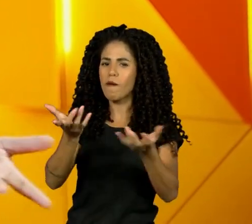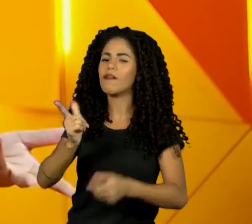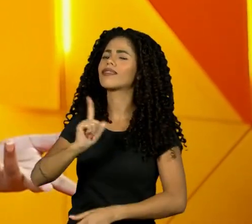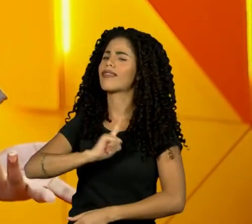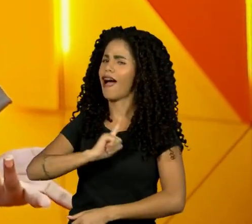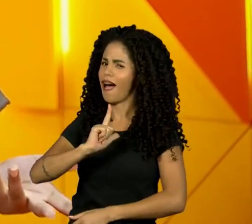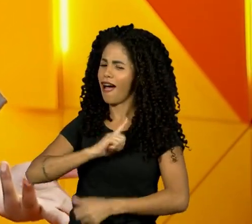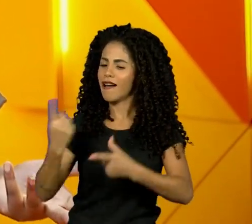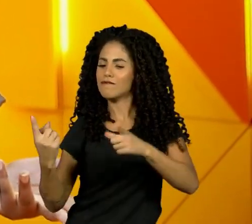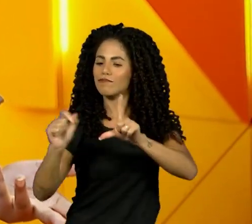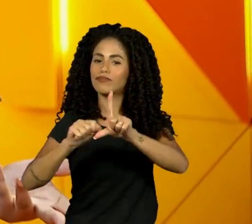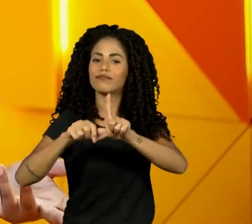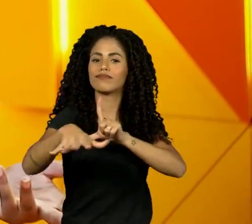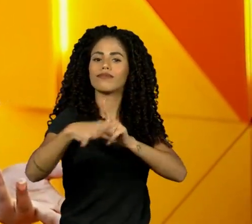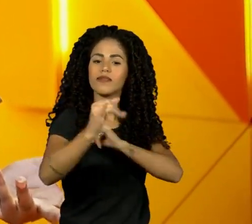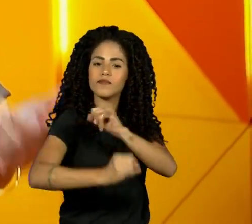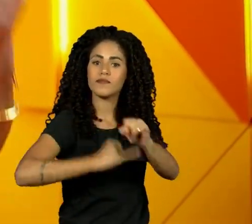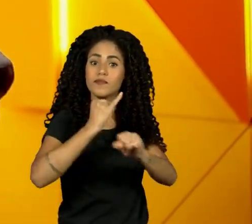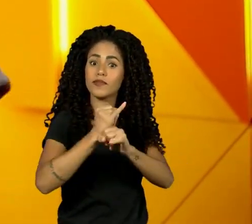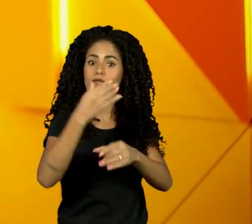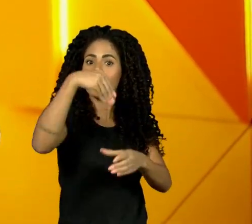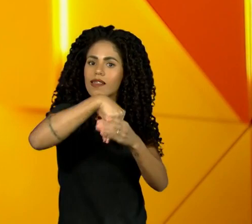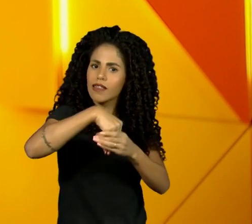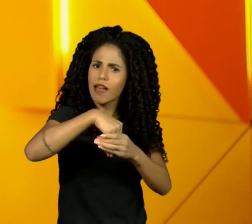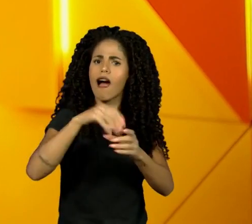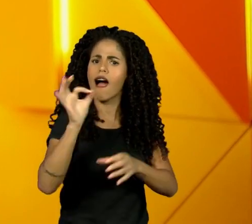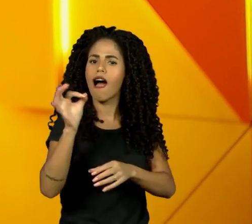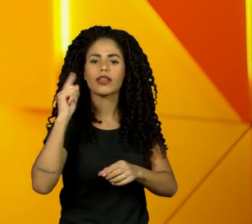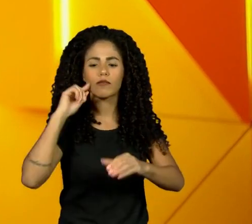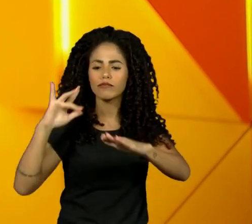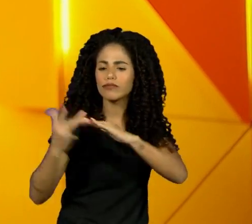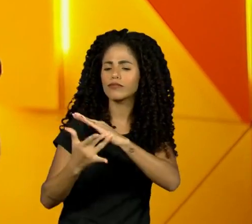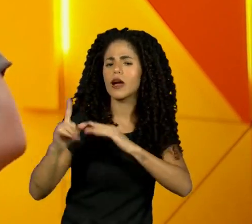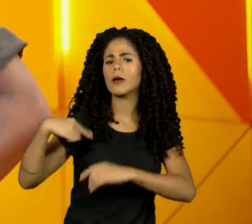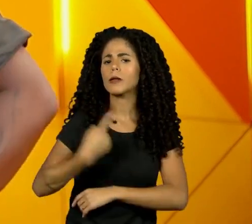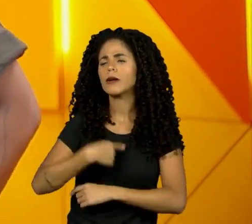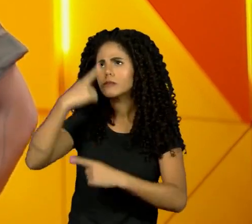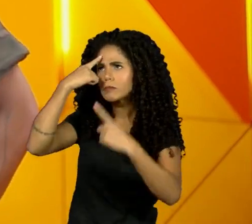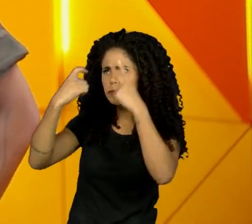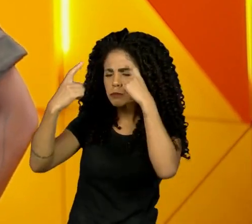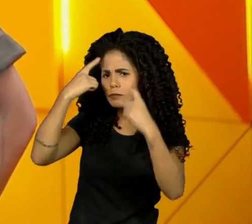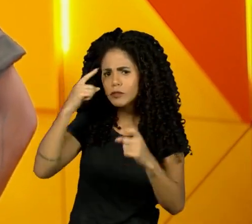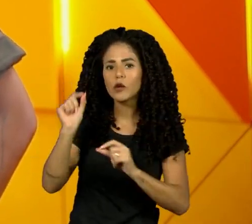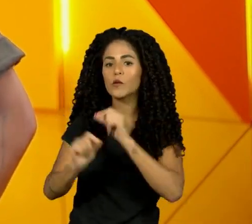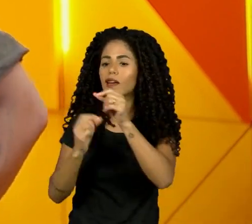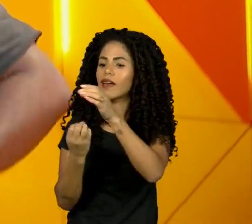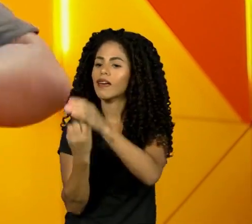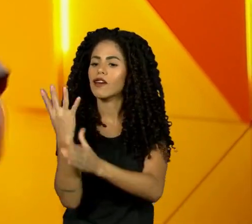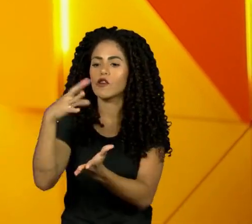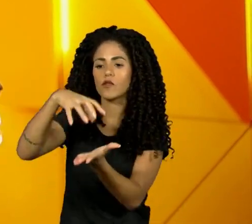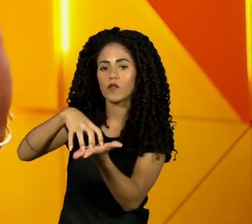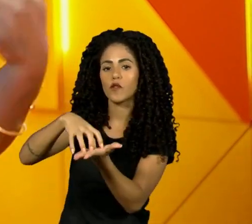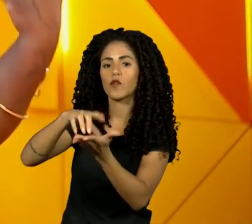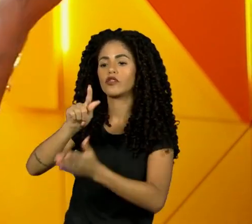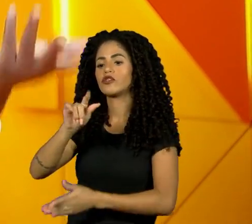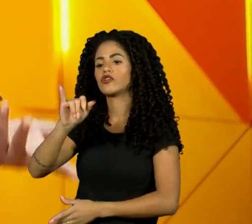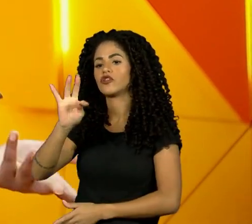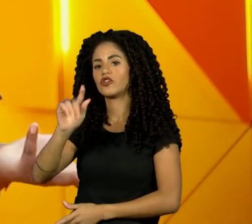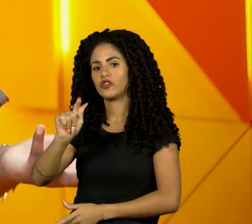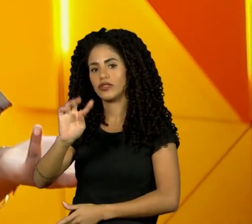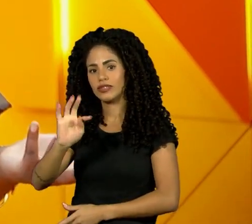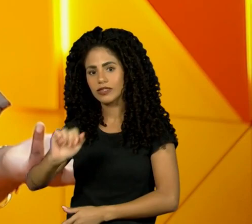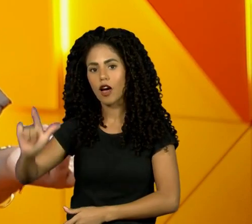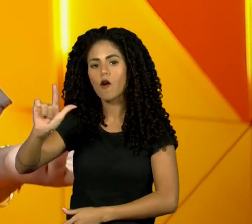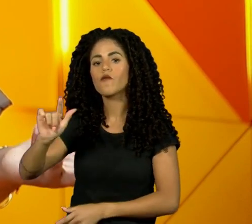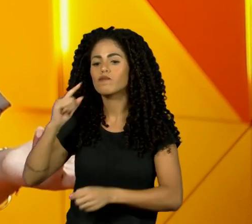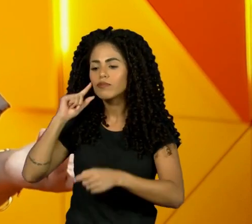de engajamento nas redes sociais, gente. E foi pensando nisso que nasceu a Digital Favela, que é uma plataforma que